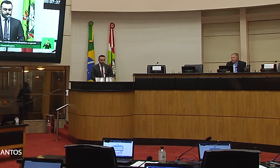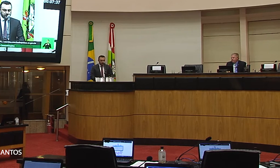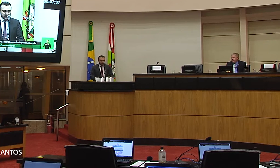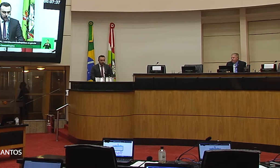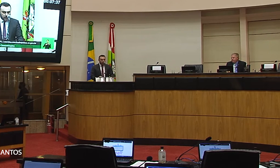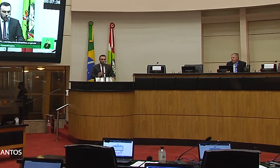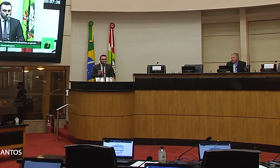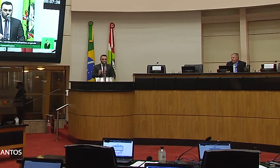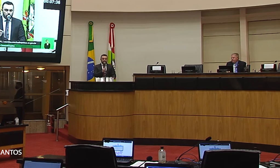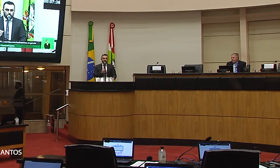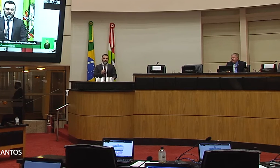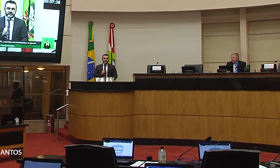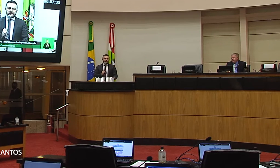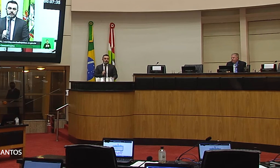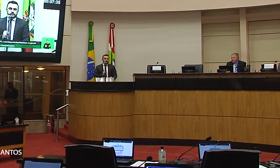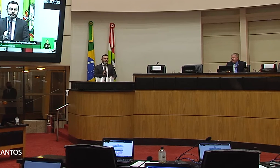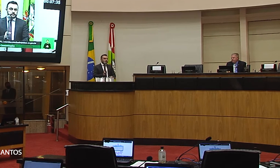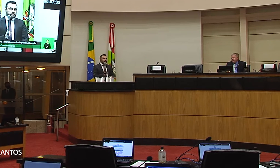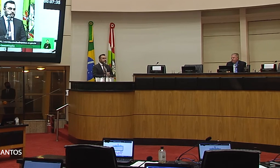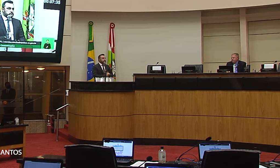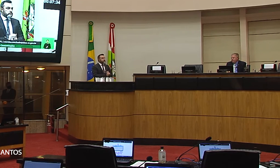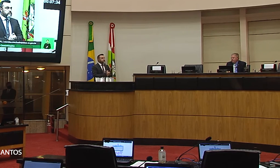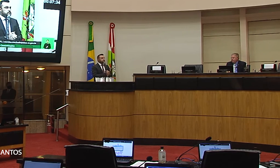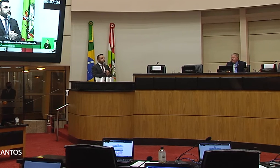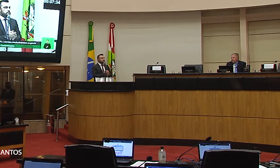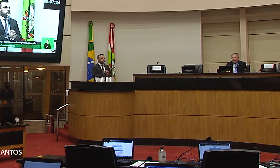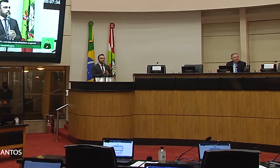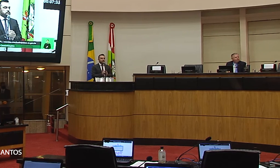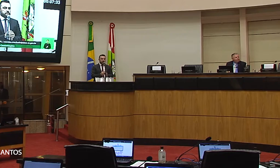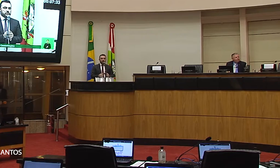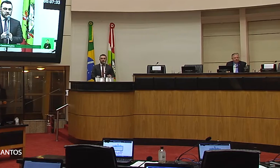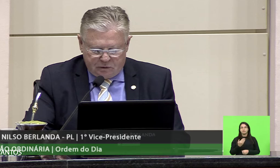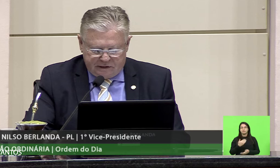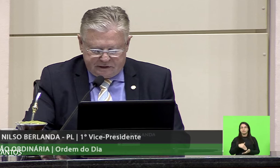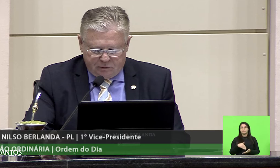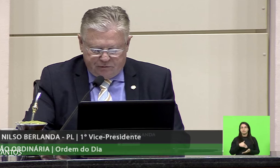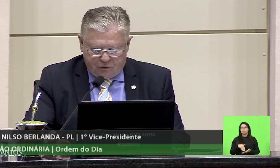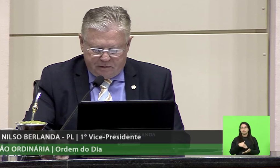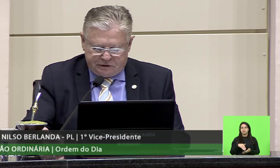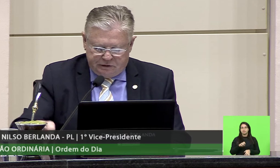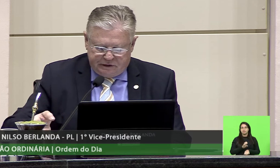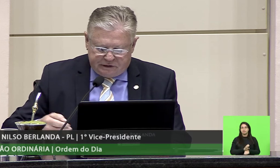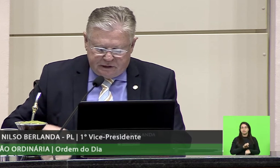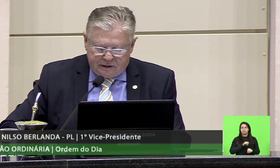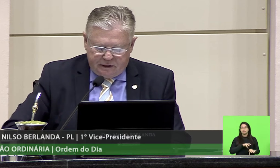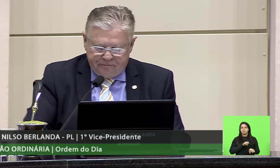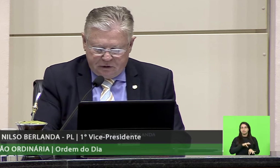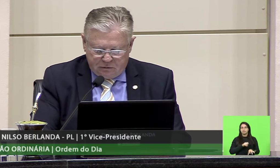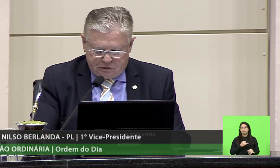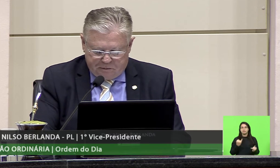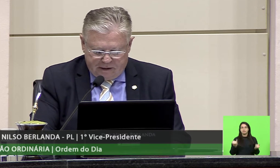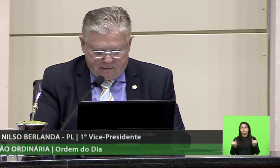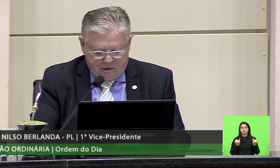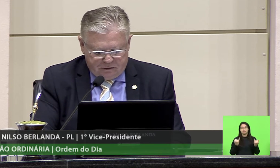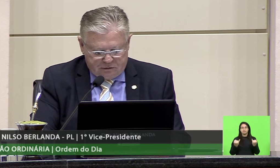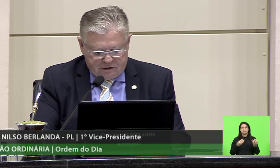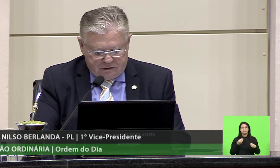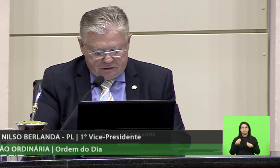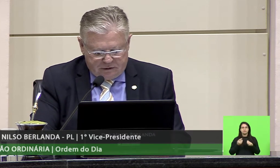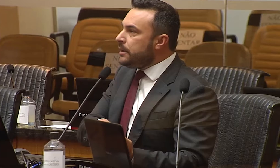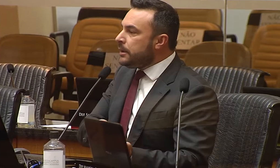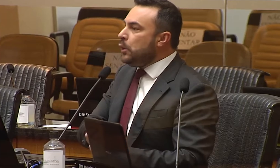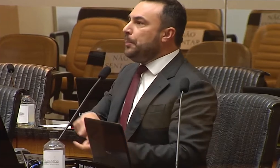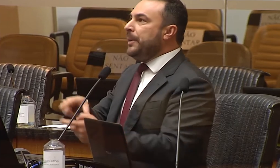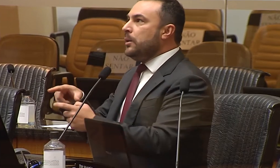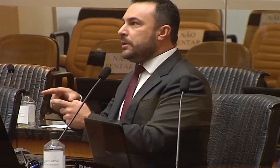por conta de descumprimento de medidas sanitárias relacionadas a pandemia de covid-19 para aquisição de insumos hospitalares de combate ao